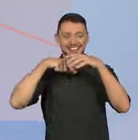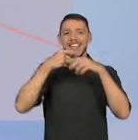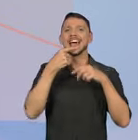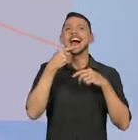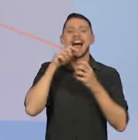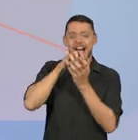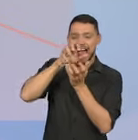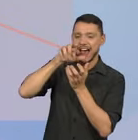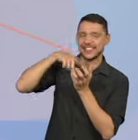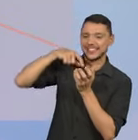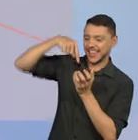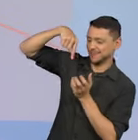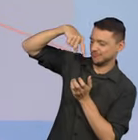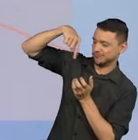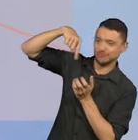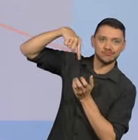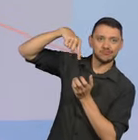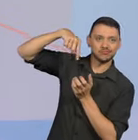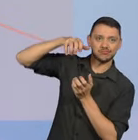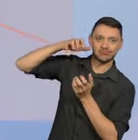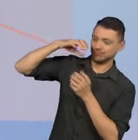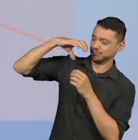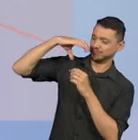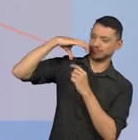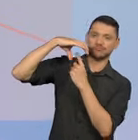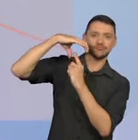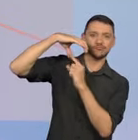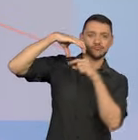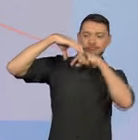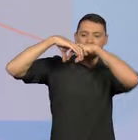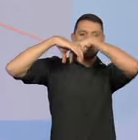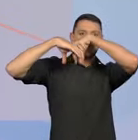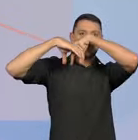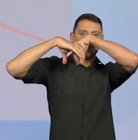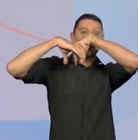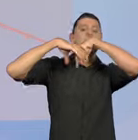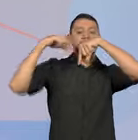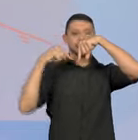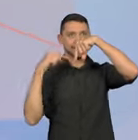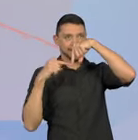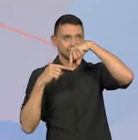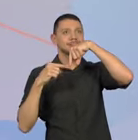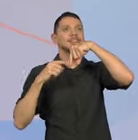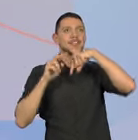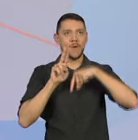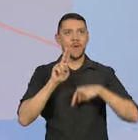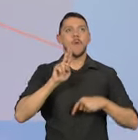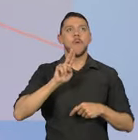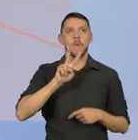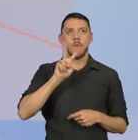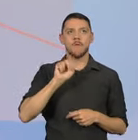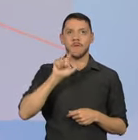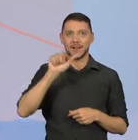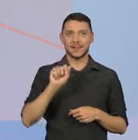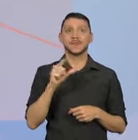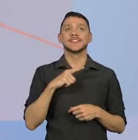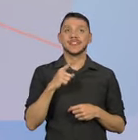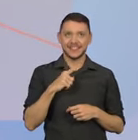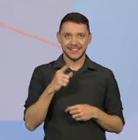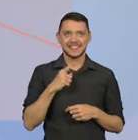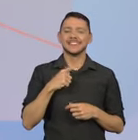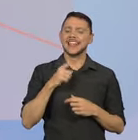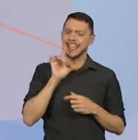ter os dentes que eu falei para vocês. Cada dente tem uma função. Uns rasgam, uns cortam, tá? Uns trituram o alimento, todos são